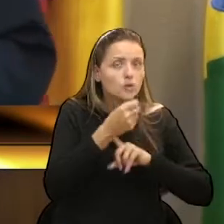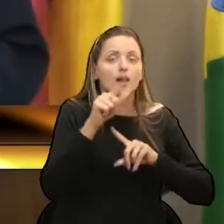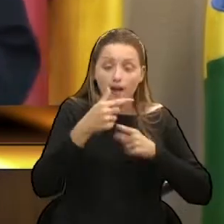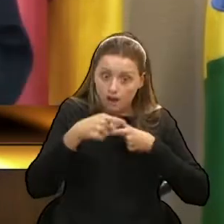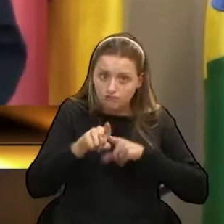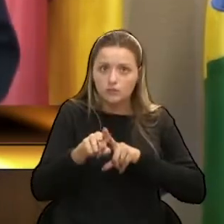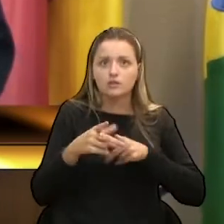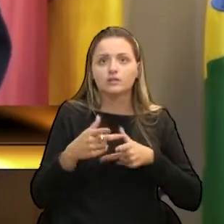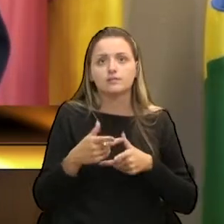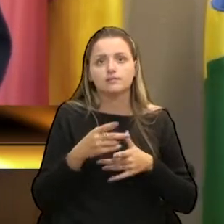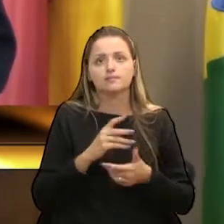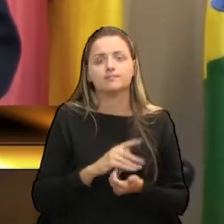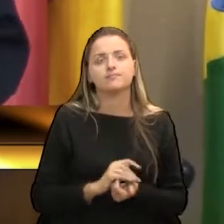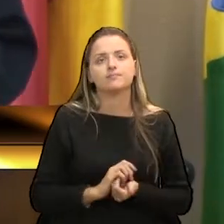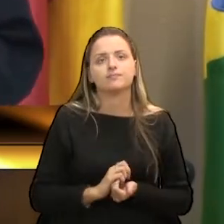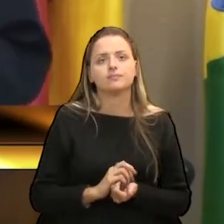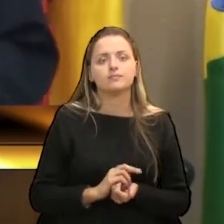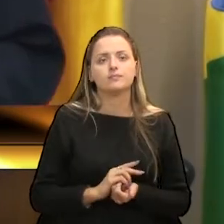desafio.